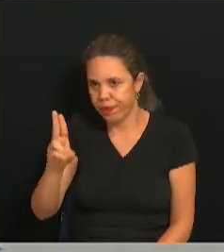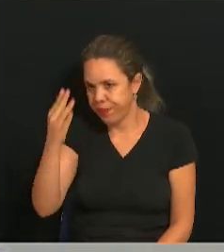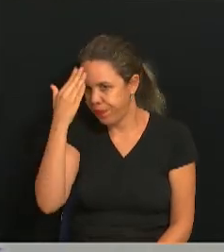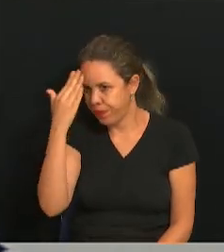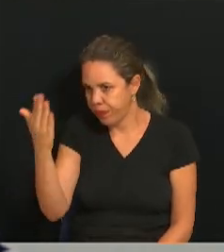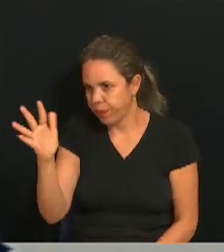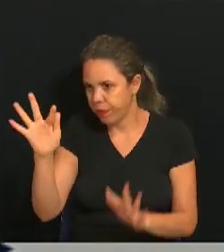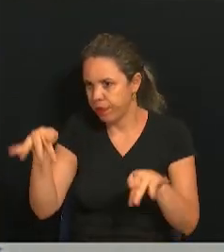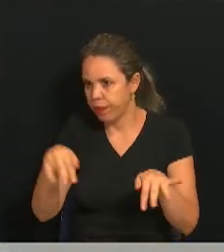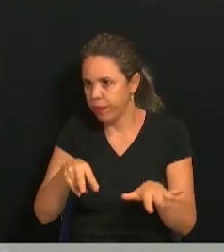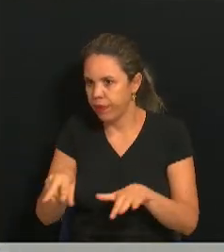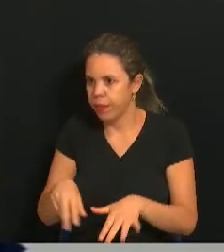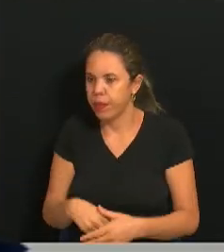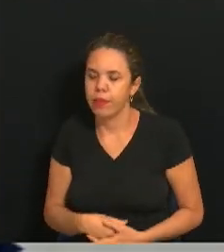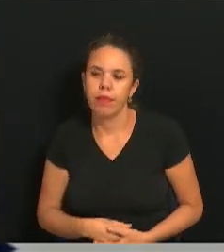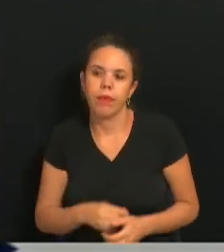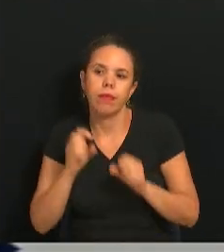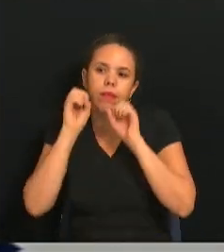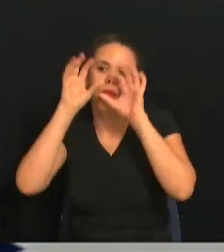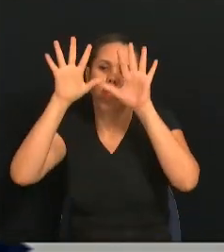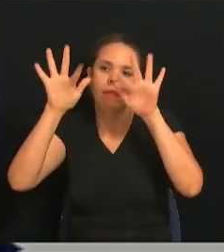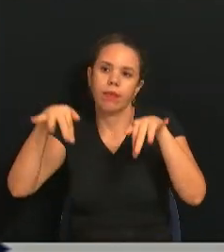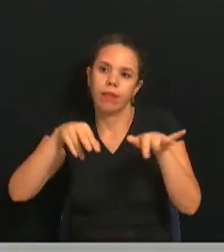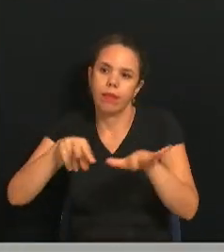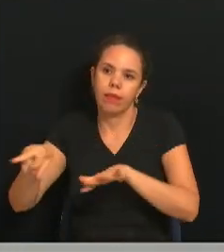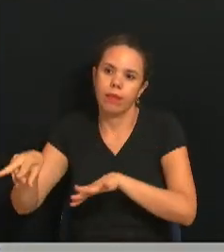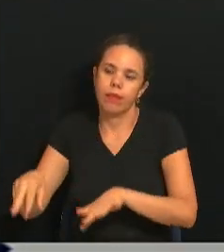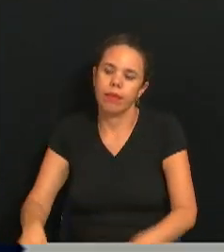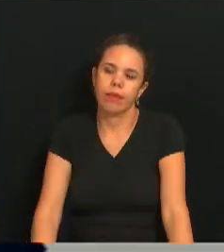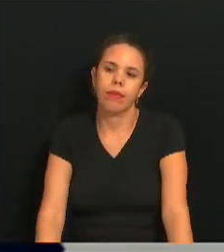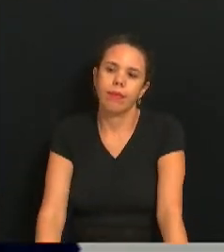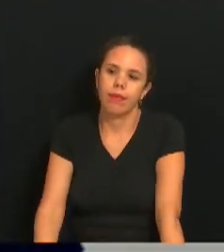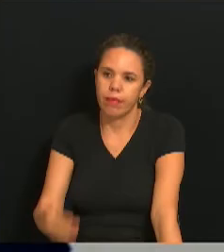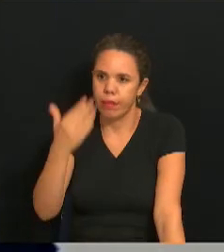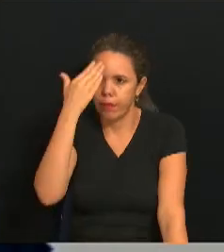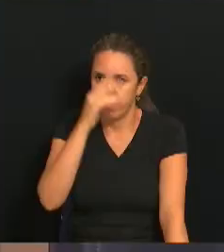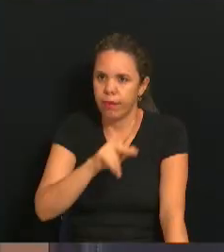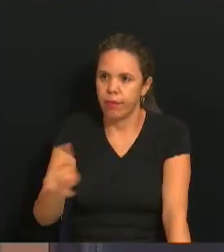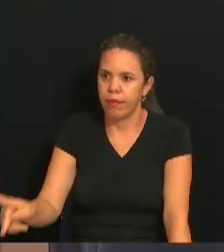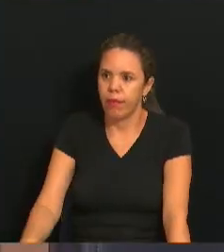final de semana, um abençoado final de semana a todos nós. Obrigado, presidente.